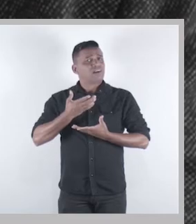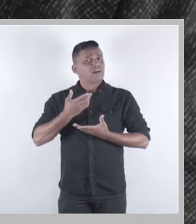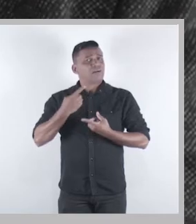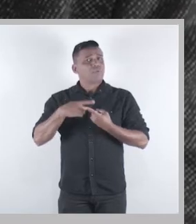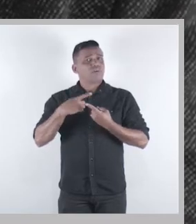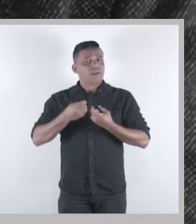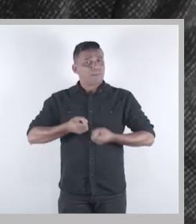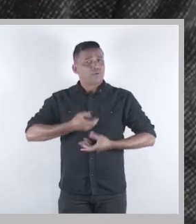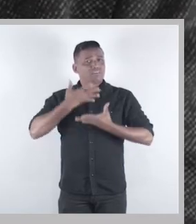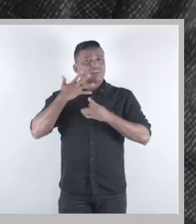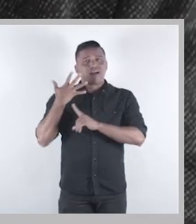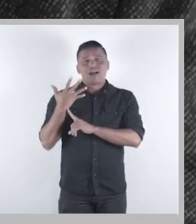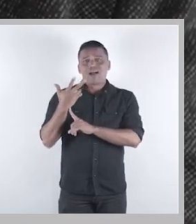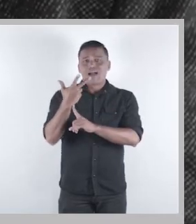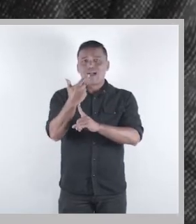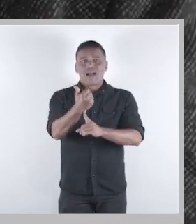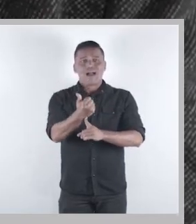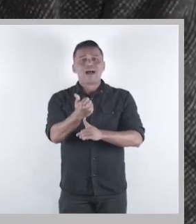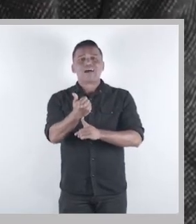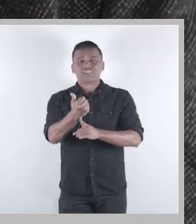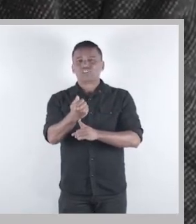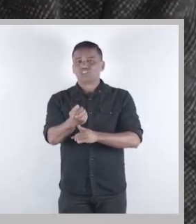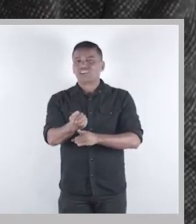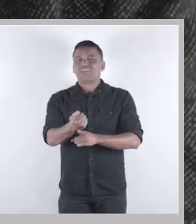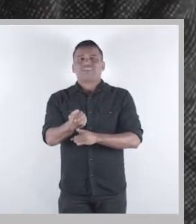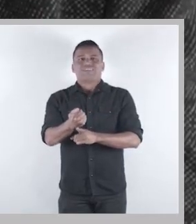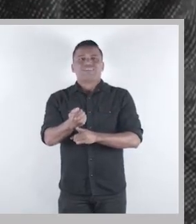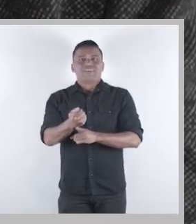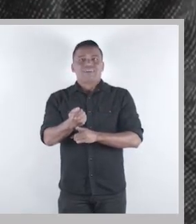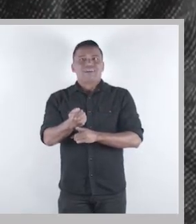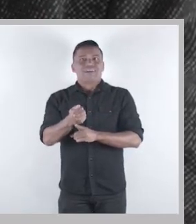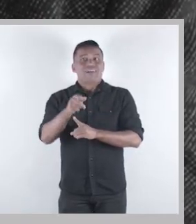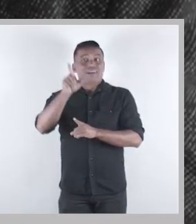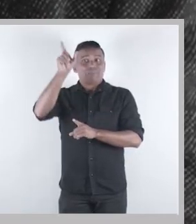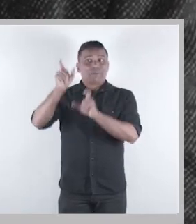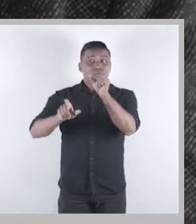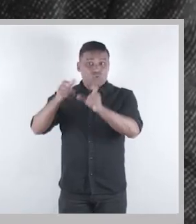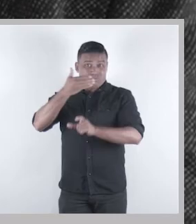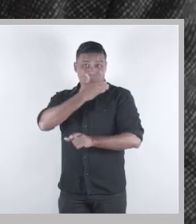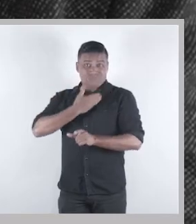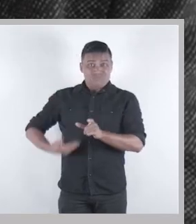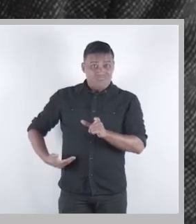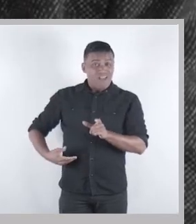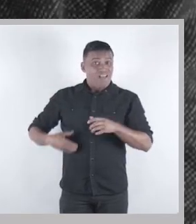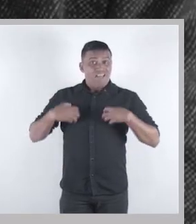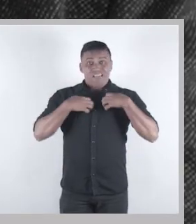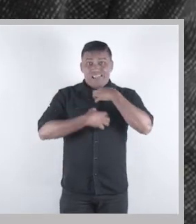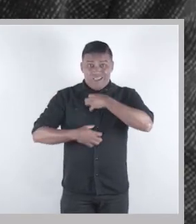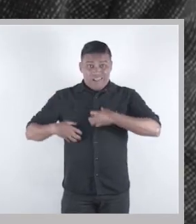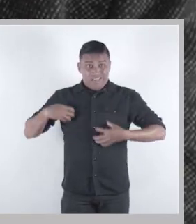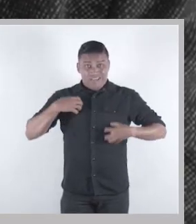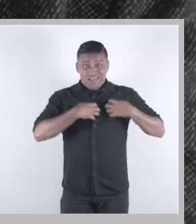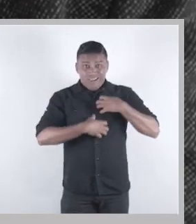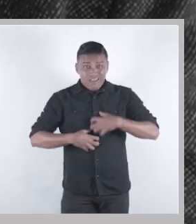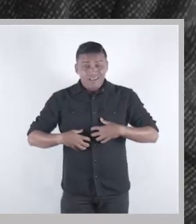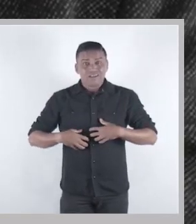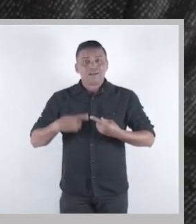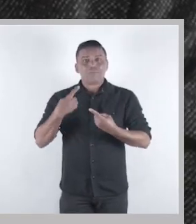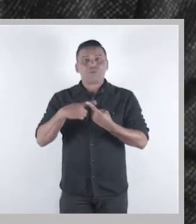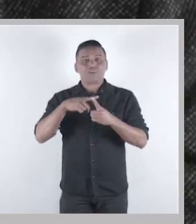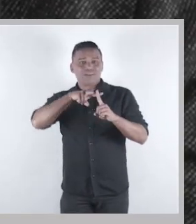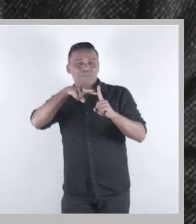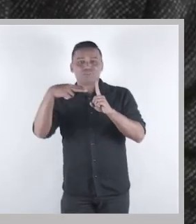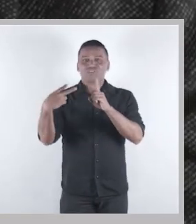pessoas estão no poder porque é uma forma é diferente de ver o mundo né a poesia se ela